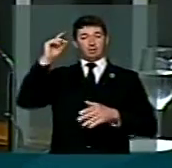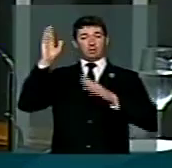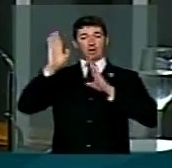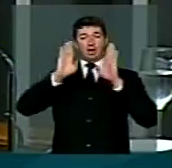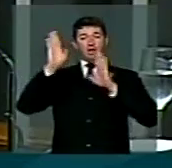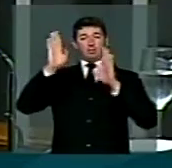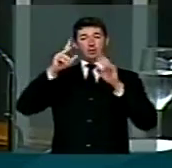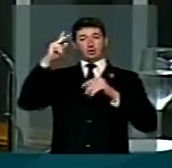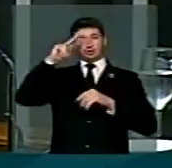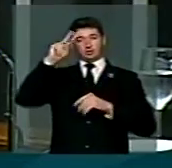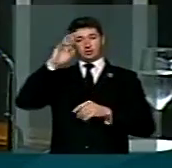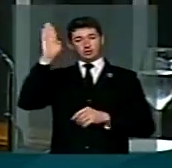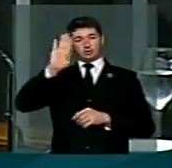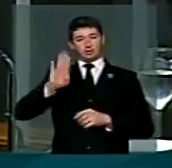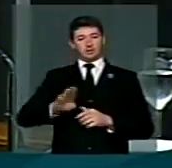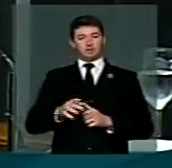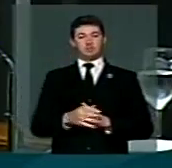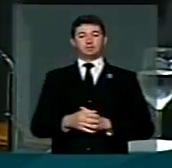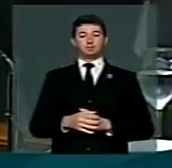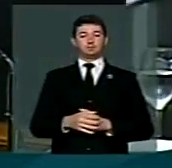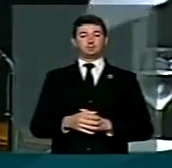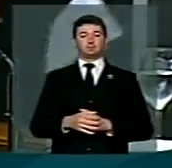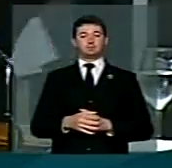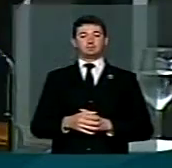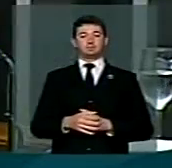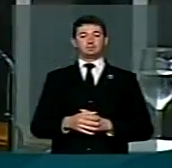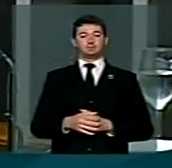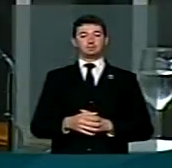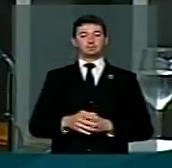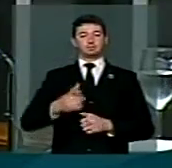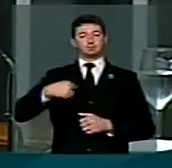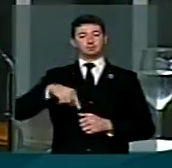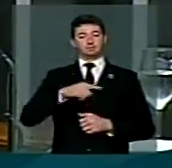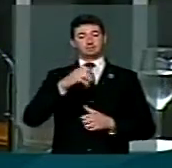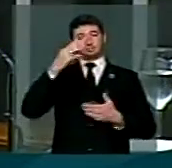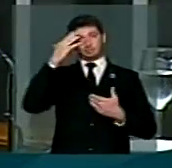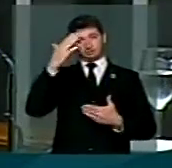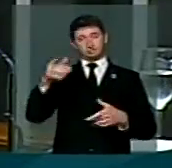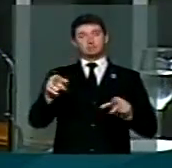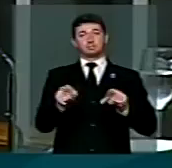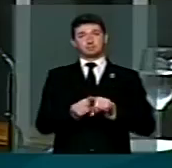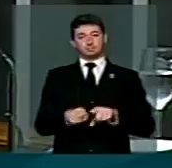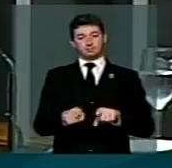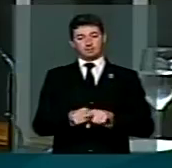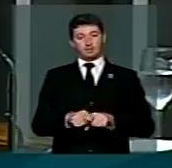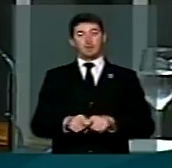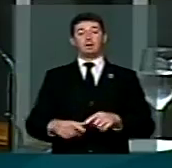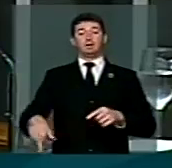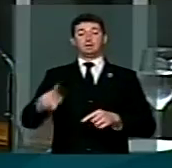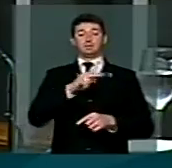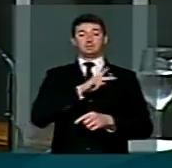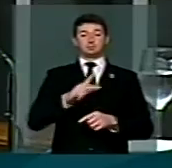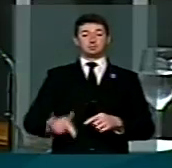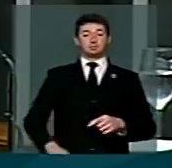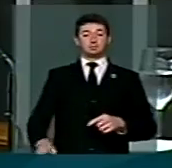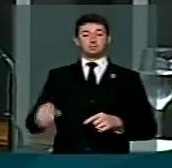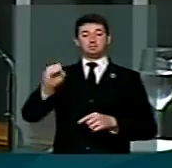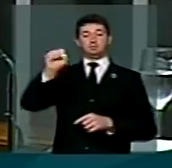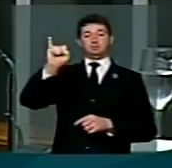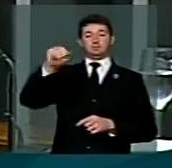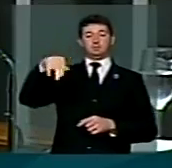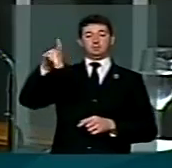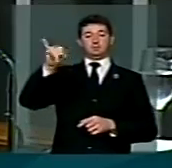período da história do Brasil. Nosso agradecimento também ao presidente do